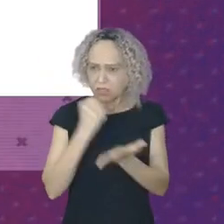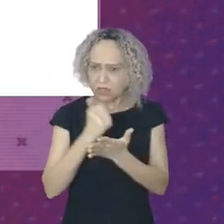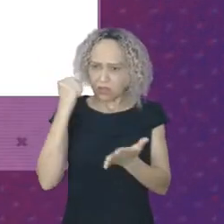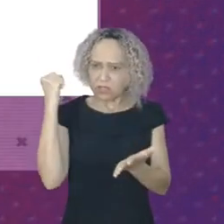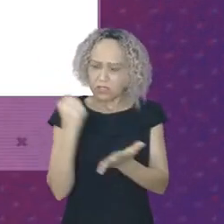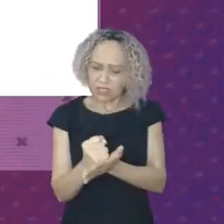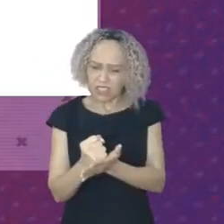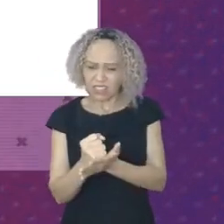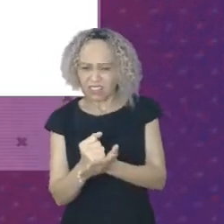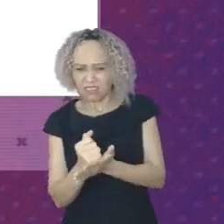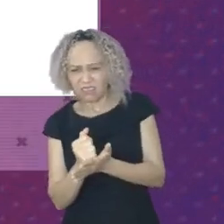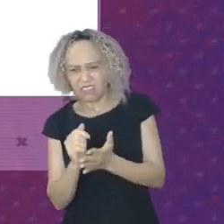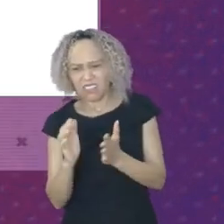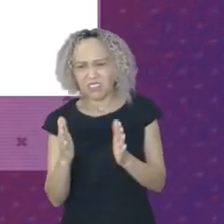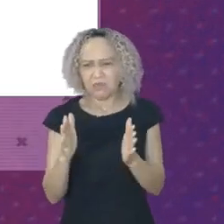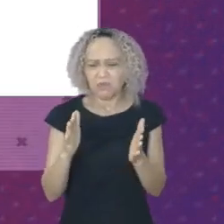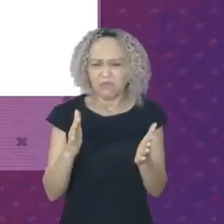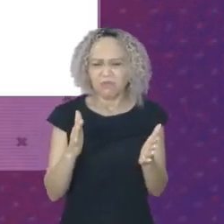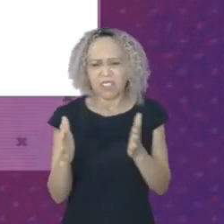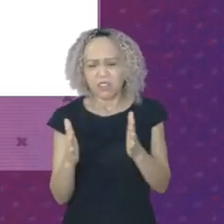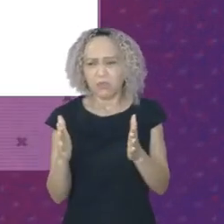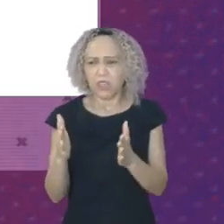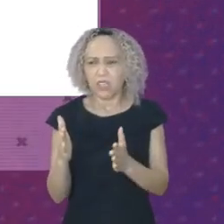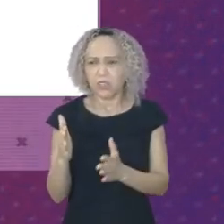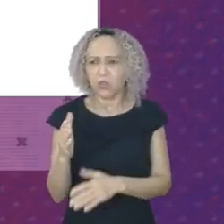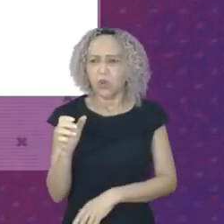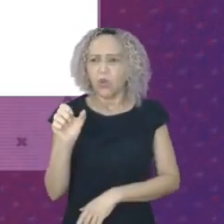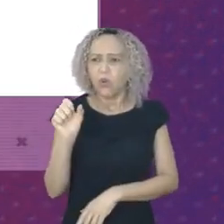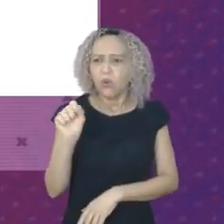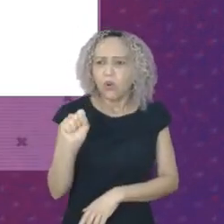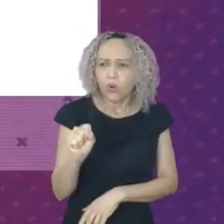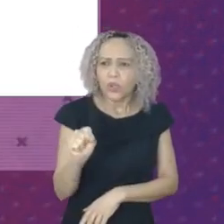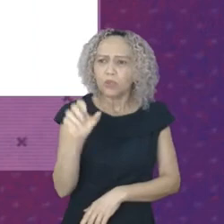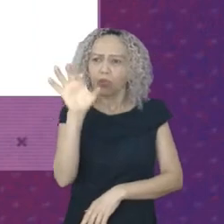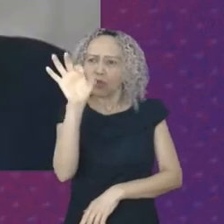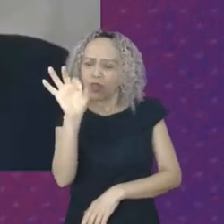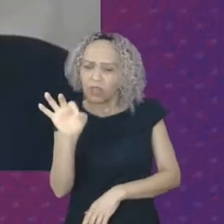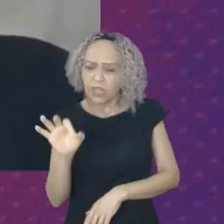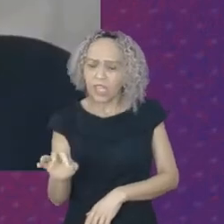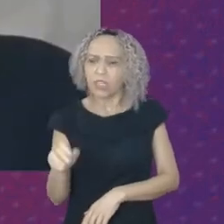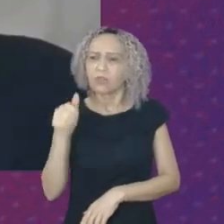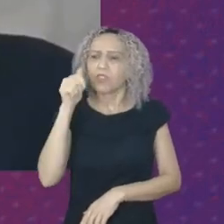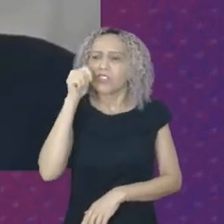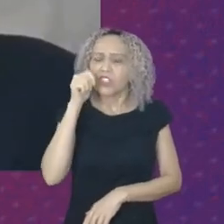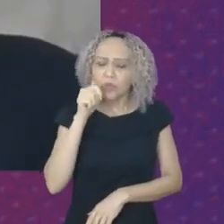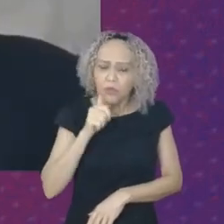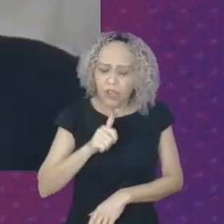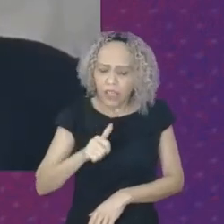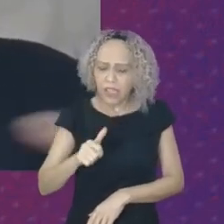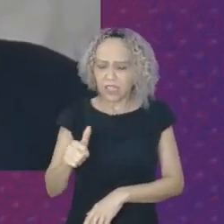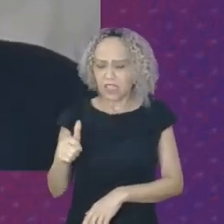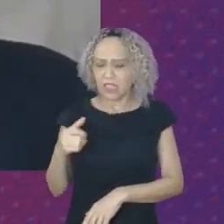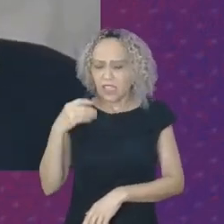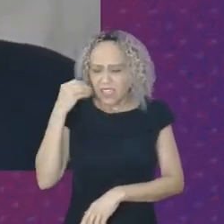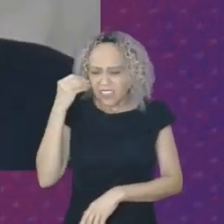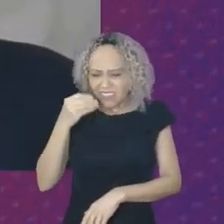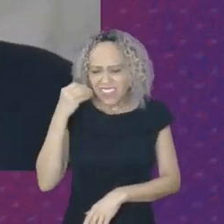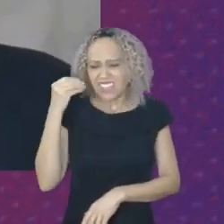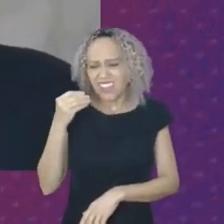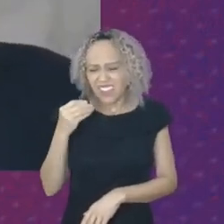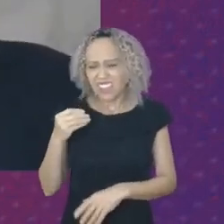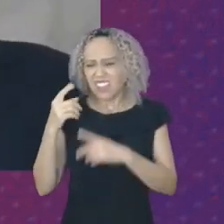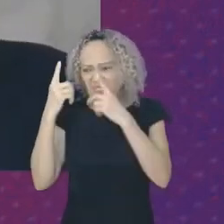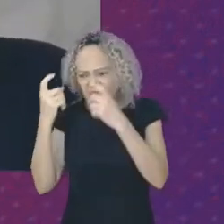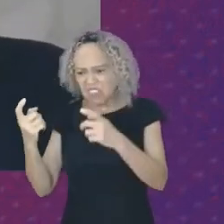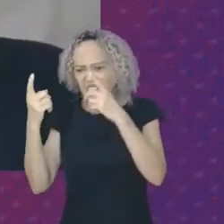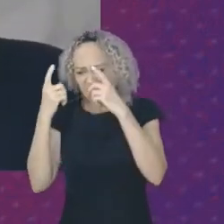no mínimo 8% de mulheres em situação de violência. Todas as empresas que têm contratos